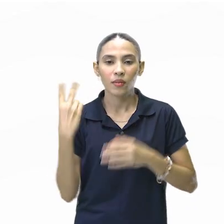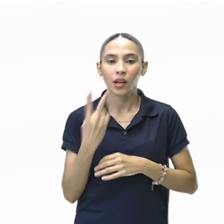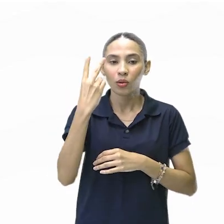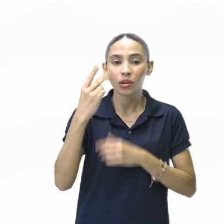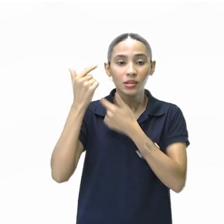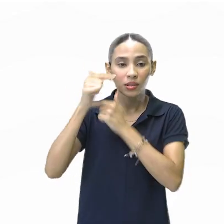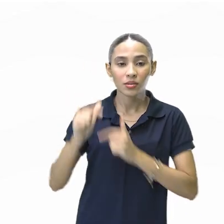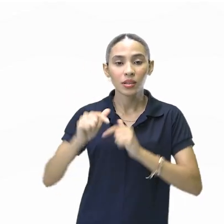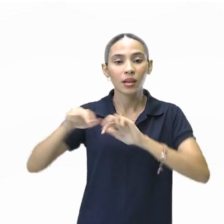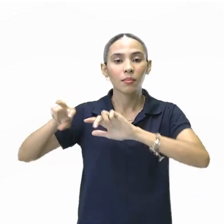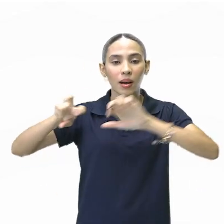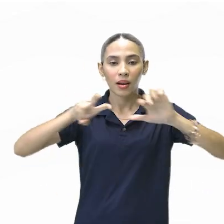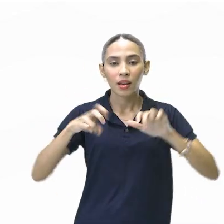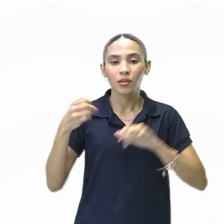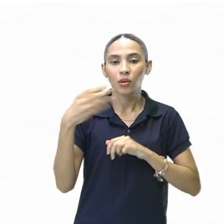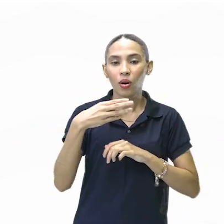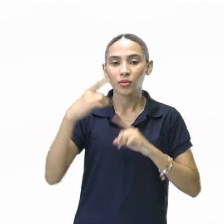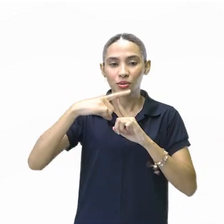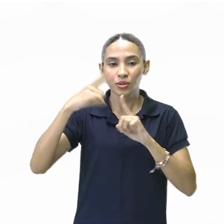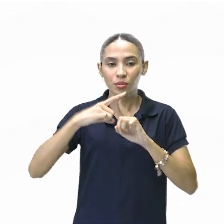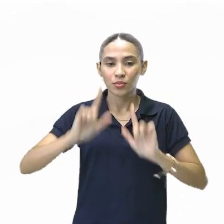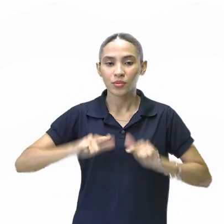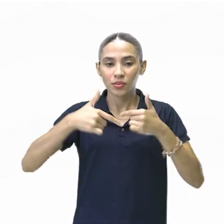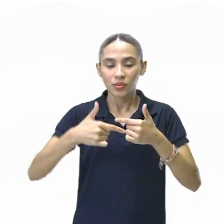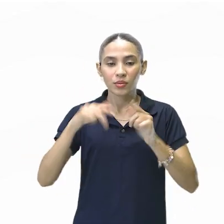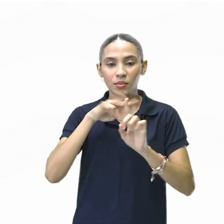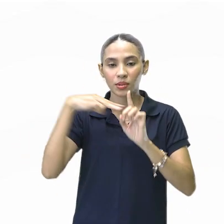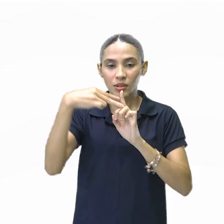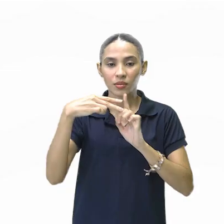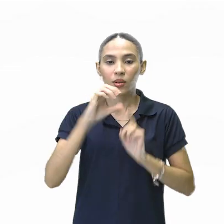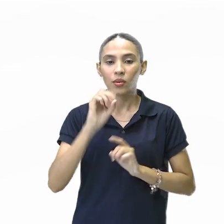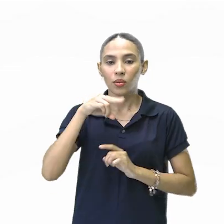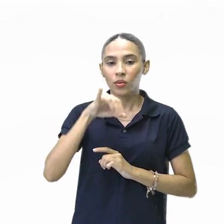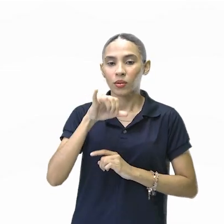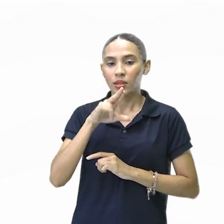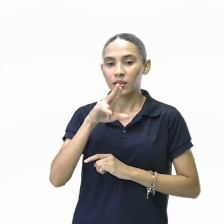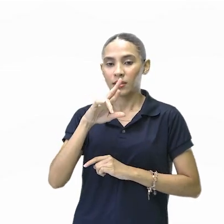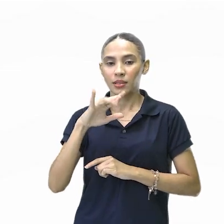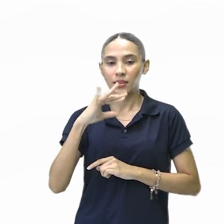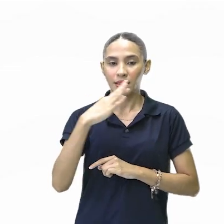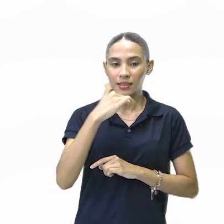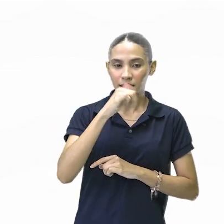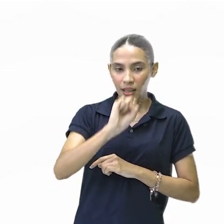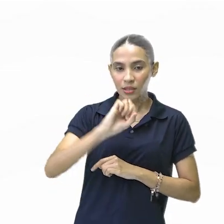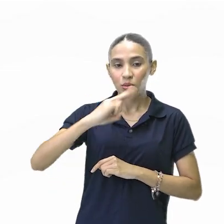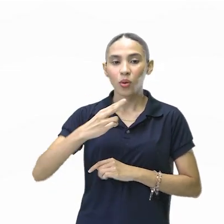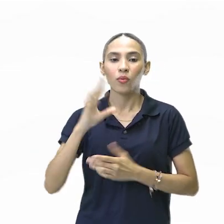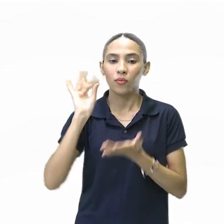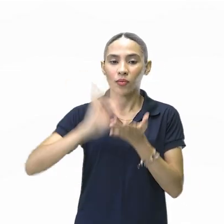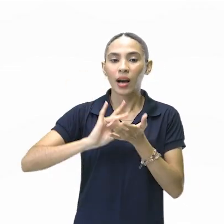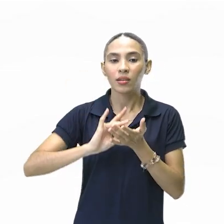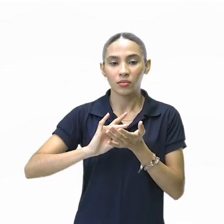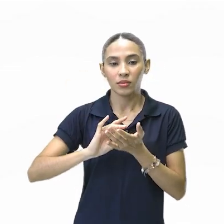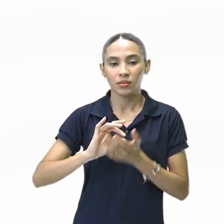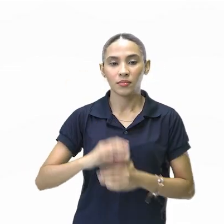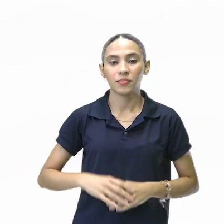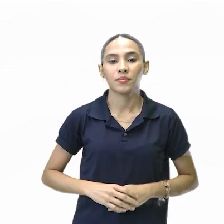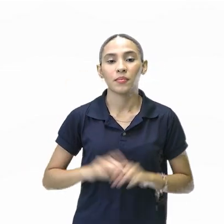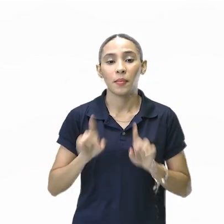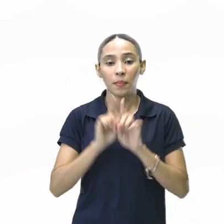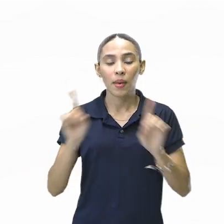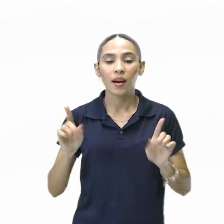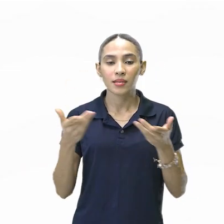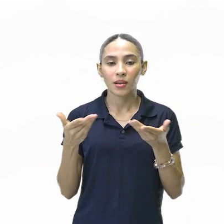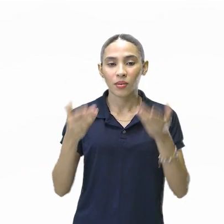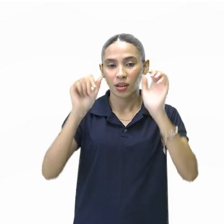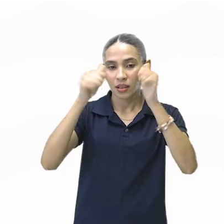exploram novas formas de expressar visões fragmentadas, oníricas ou críticas da realidade. Vamos agora